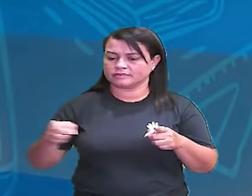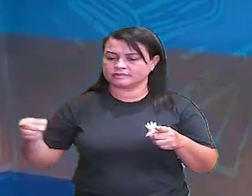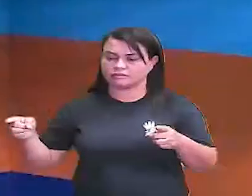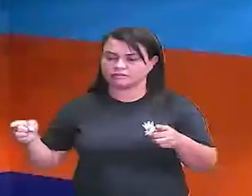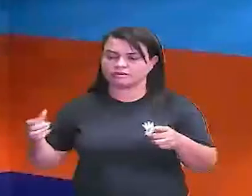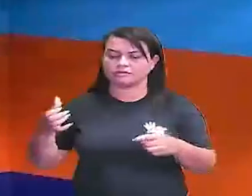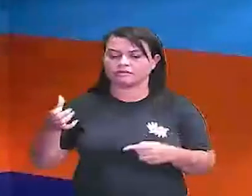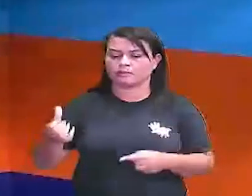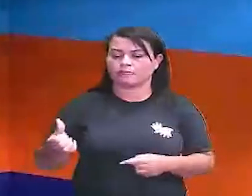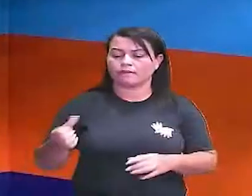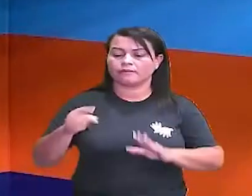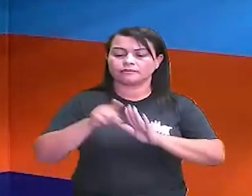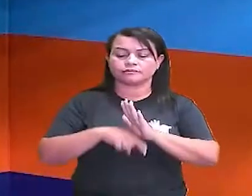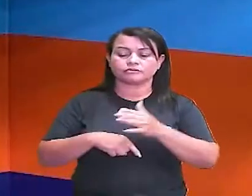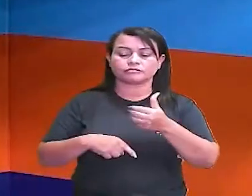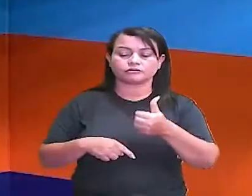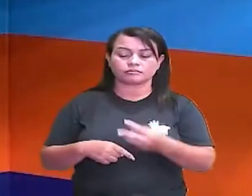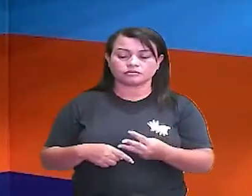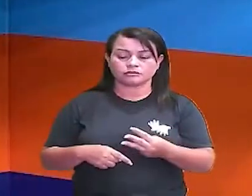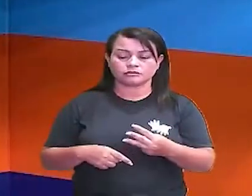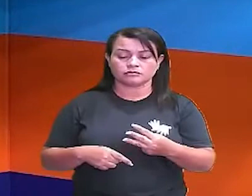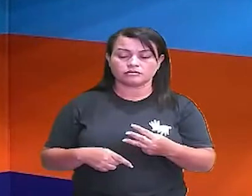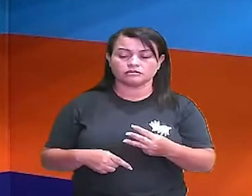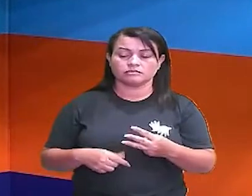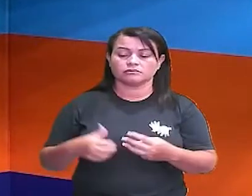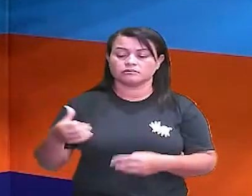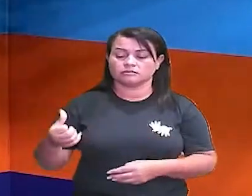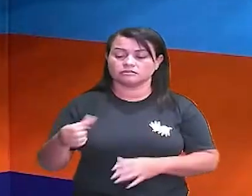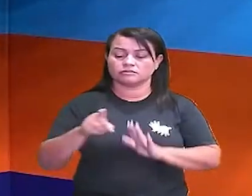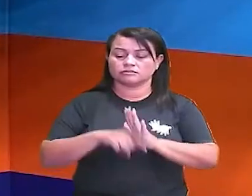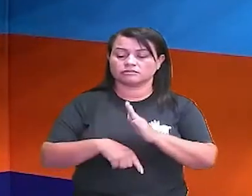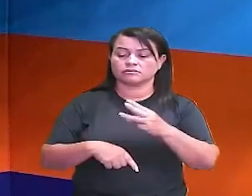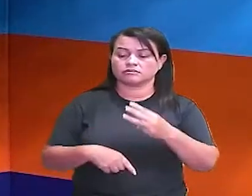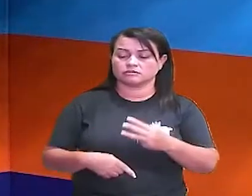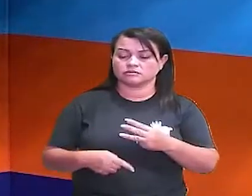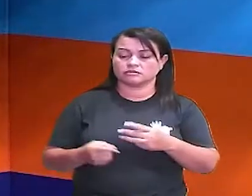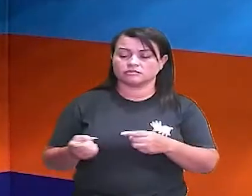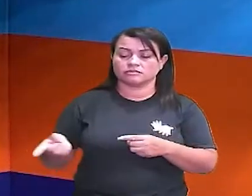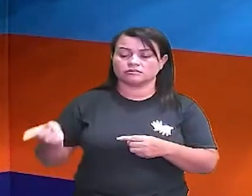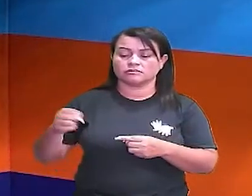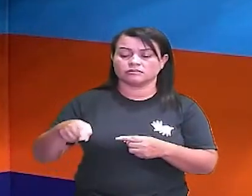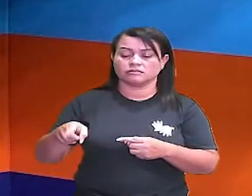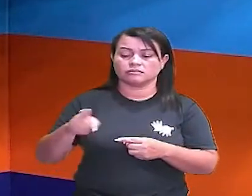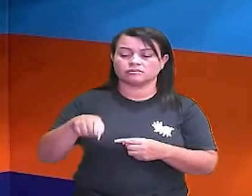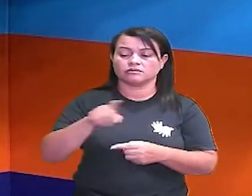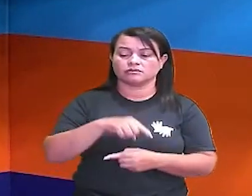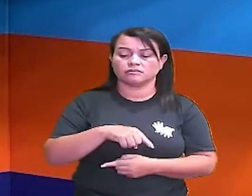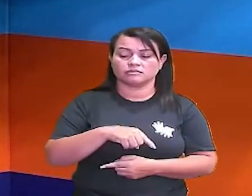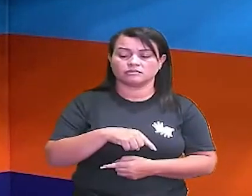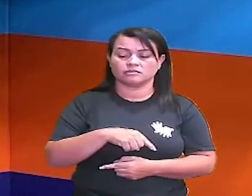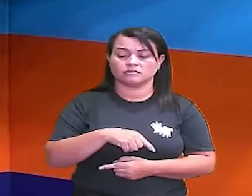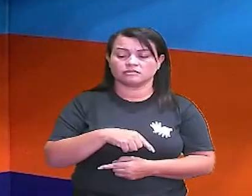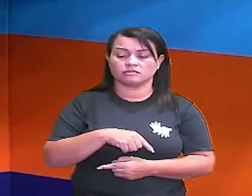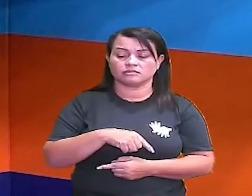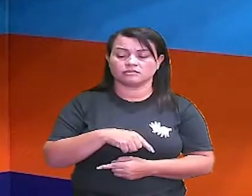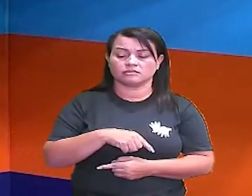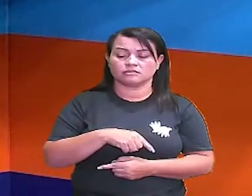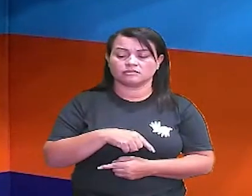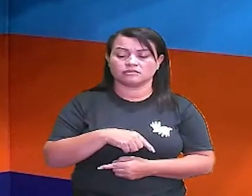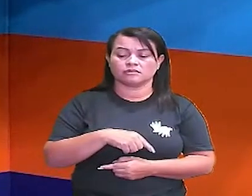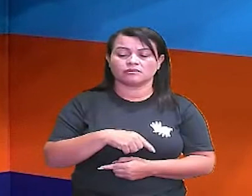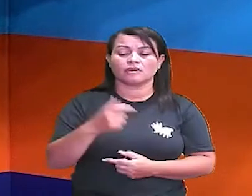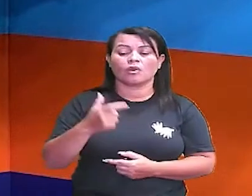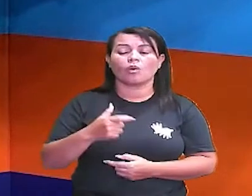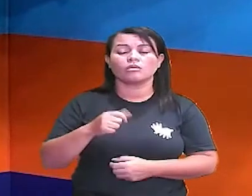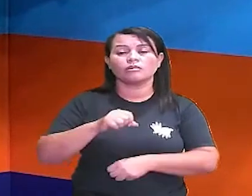6 menos 3, tá certo? E aí a gente volta 3 vezes, tá? E aí, onde foi que a